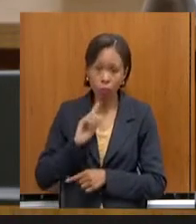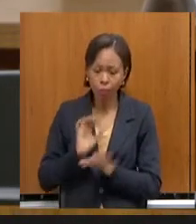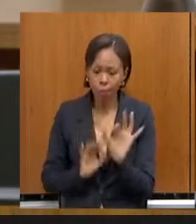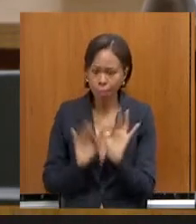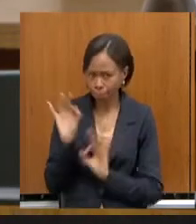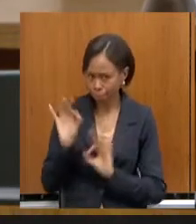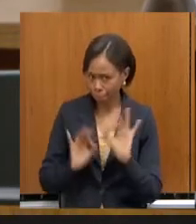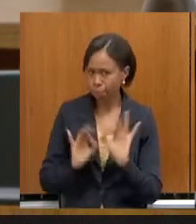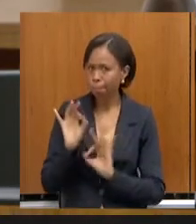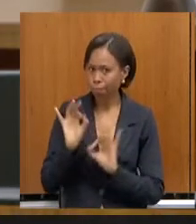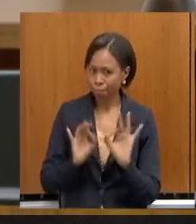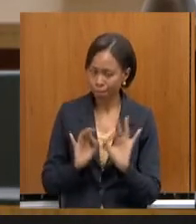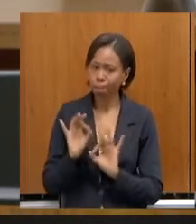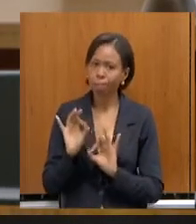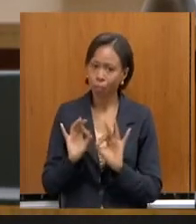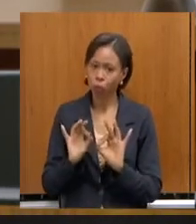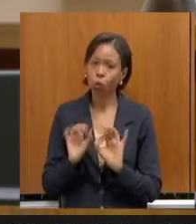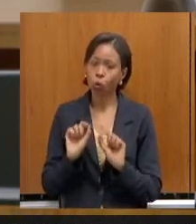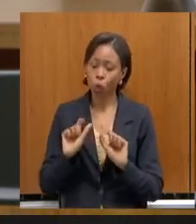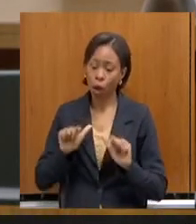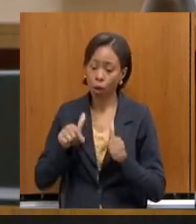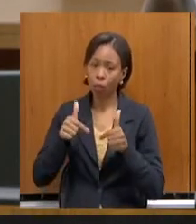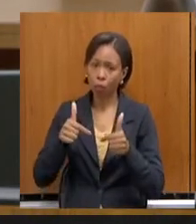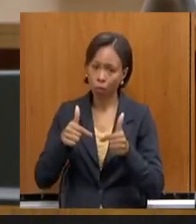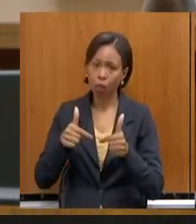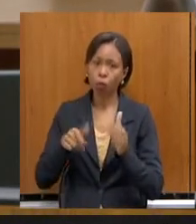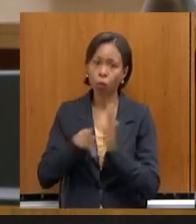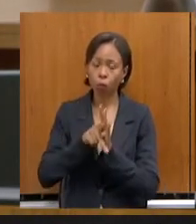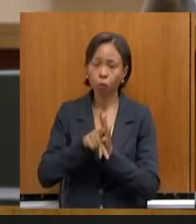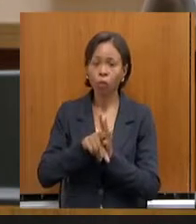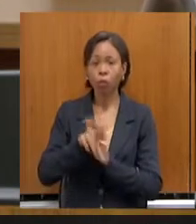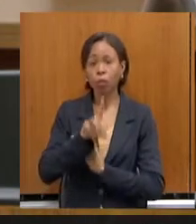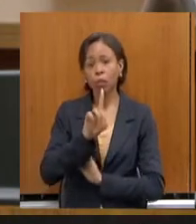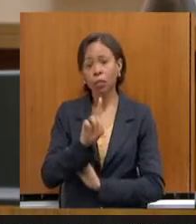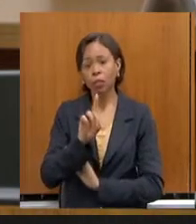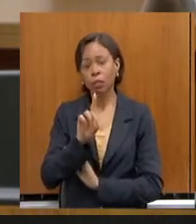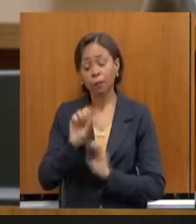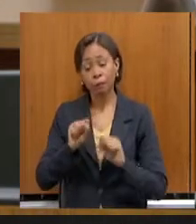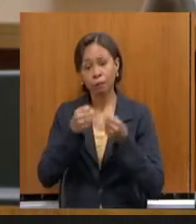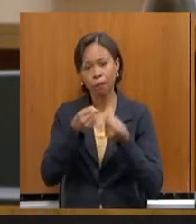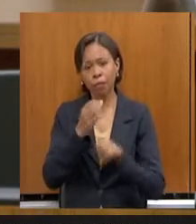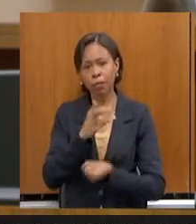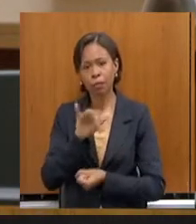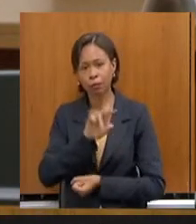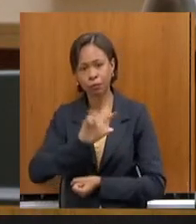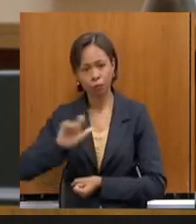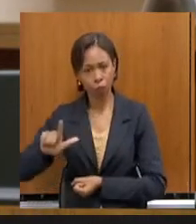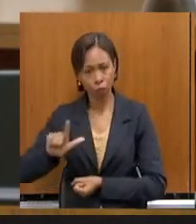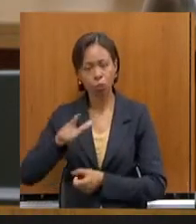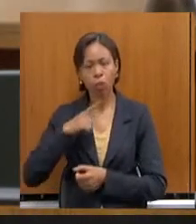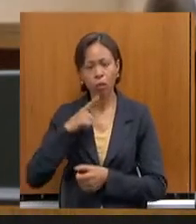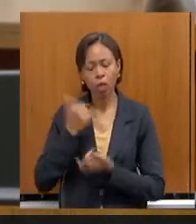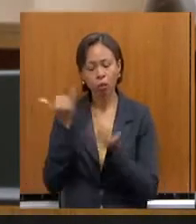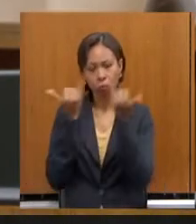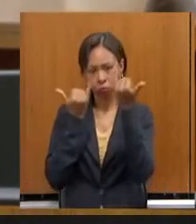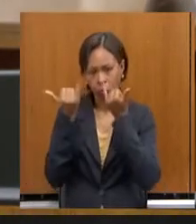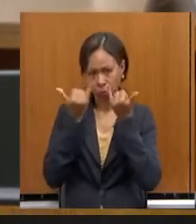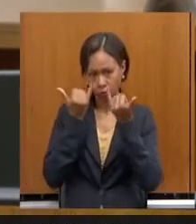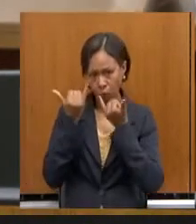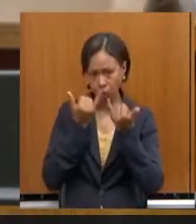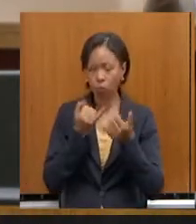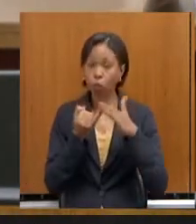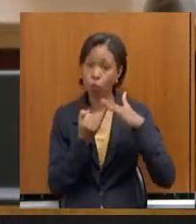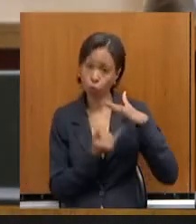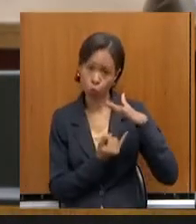para isso especialmente no Matão da Defesa Civil que é subsidiada por dados que o Instituto Mineiro de gestão das águas